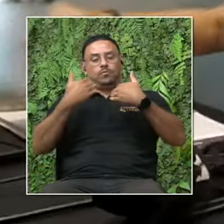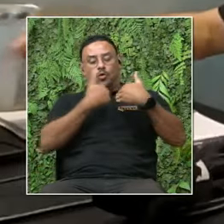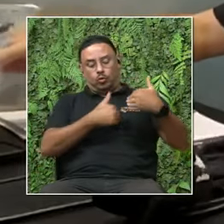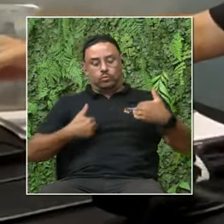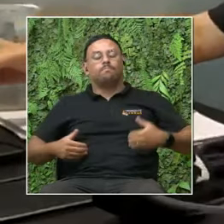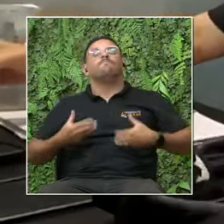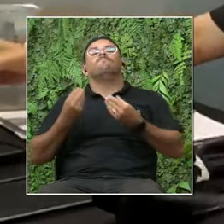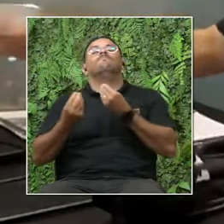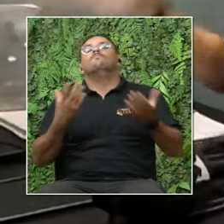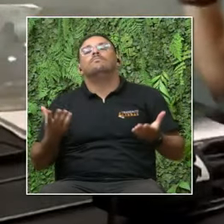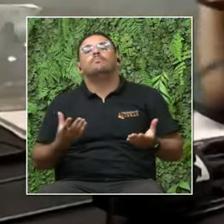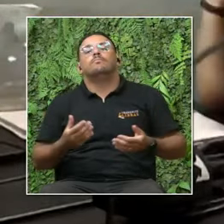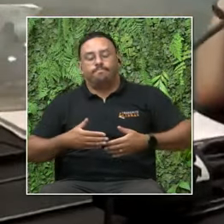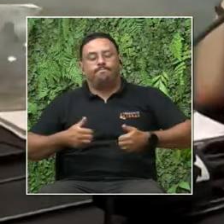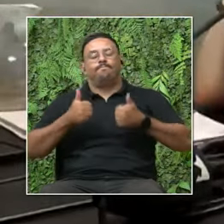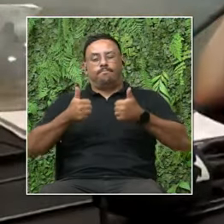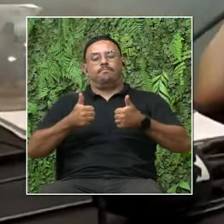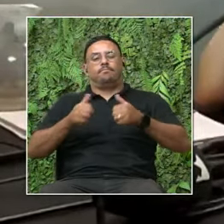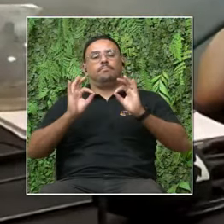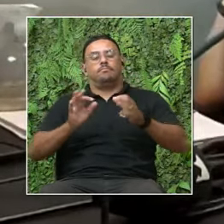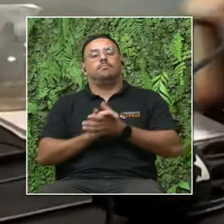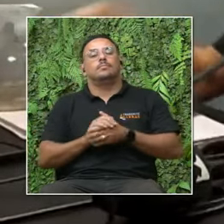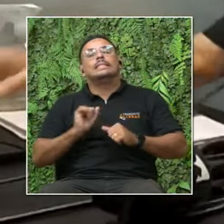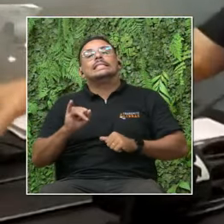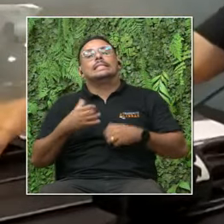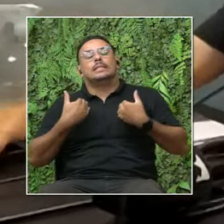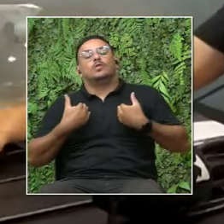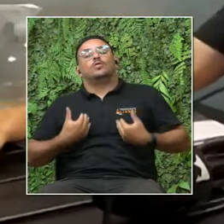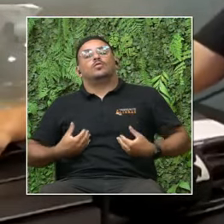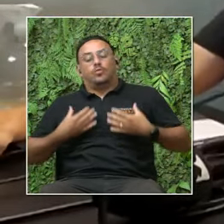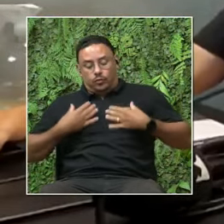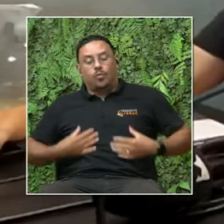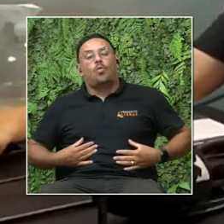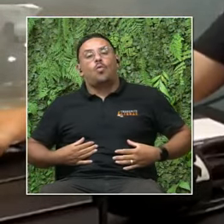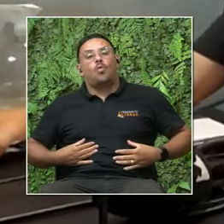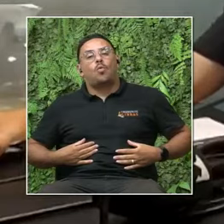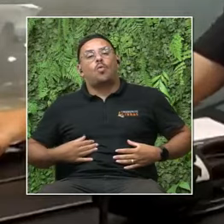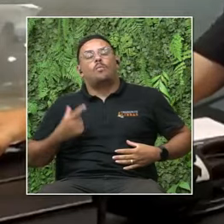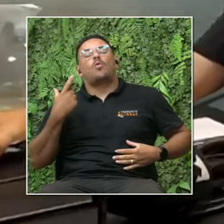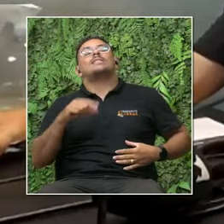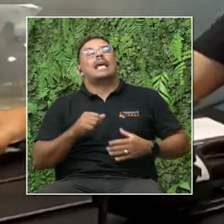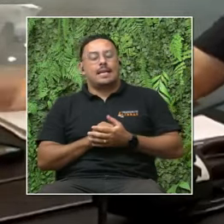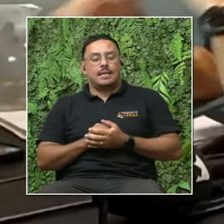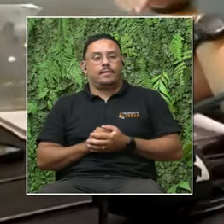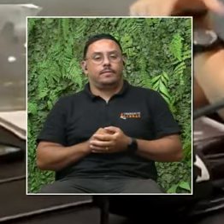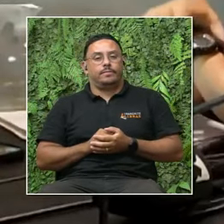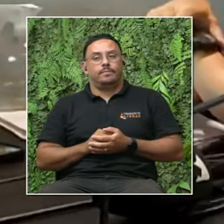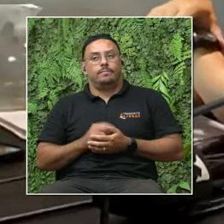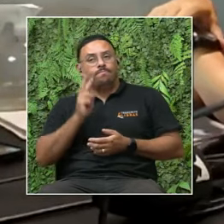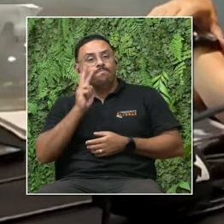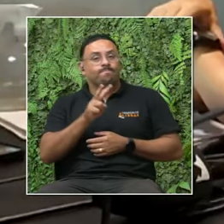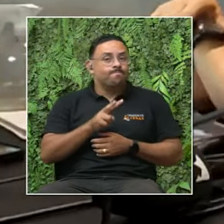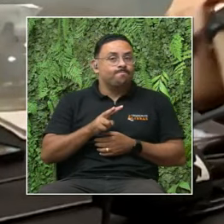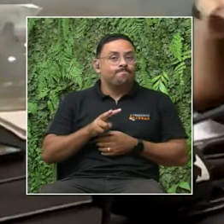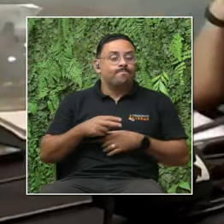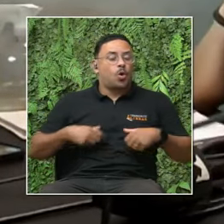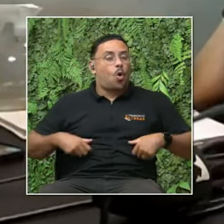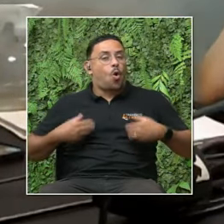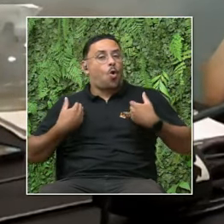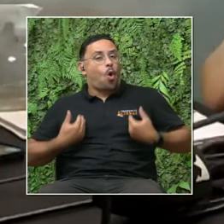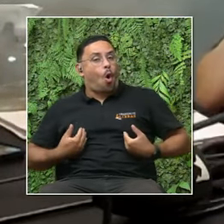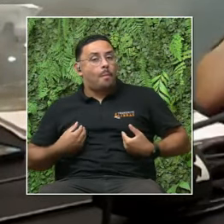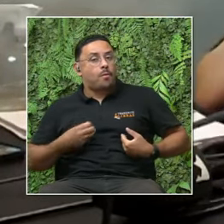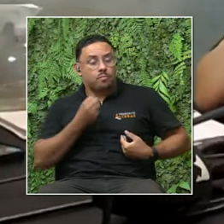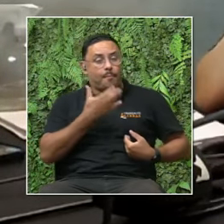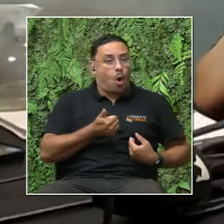time é essa vamos ver se fisicamente a gente vai o Atlético vai manter se a gente vai ver a mesma intensidade a